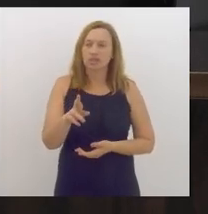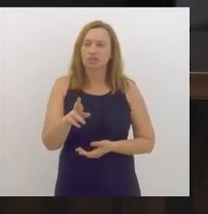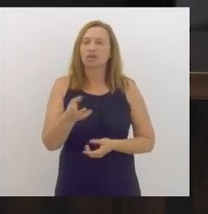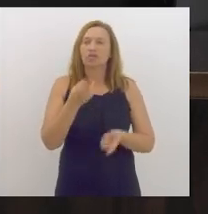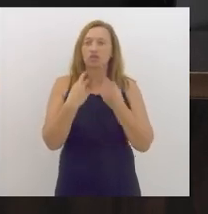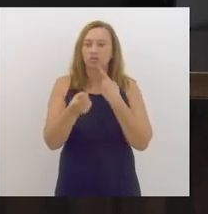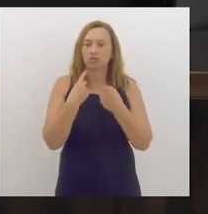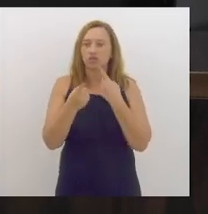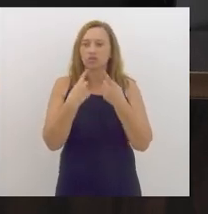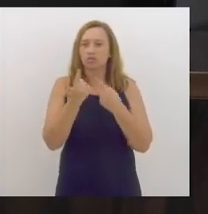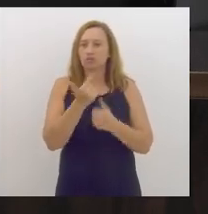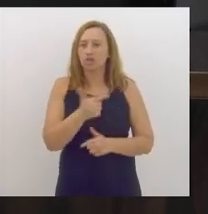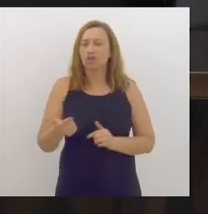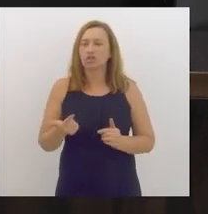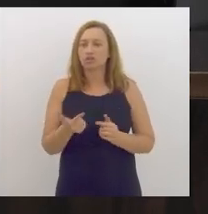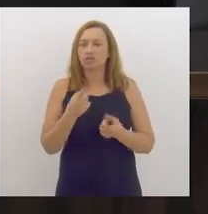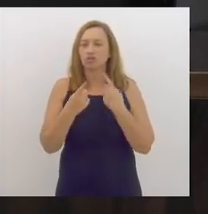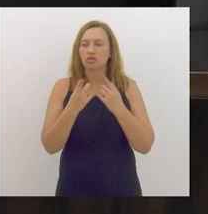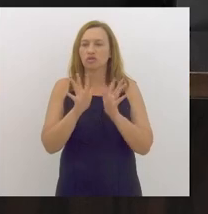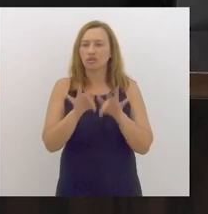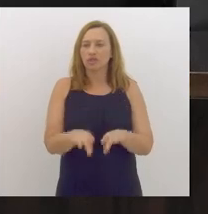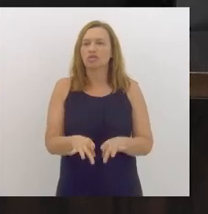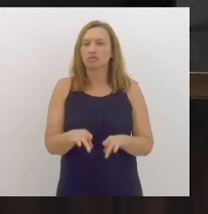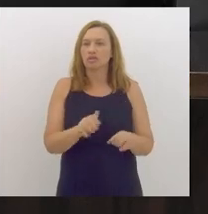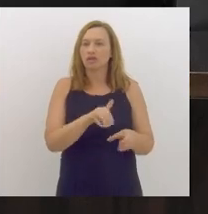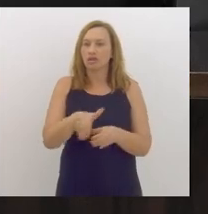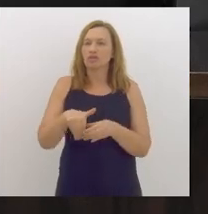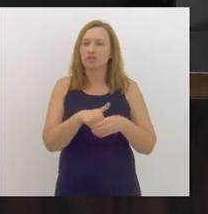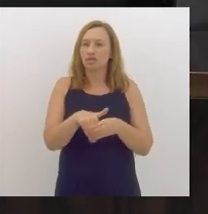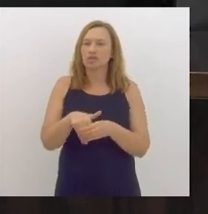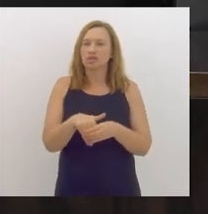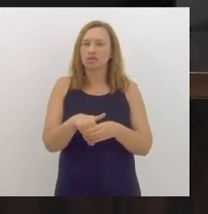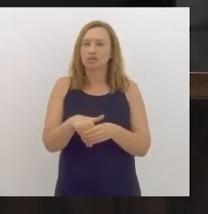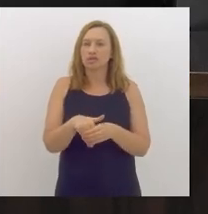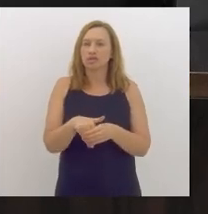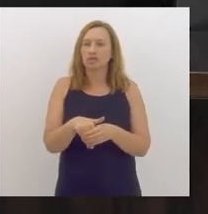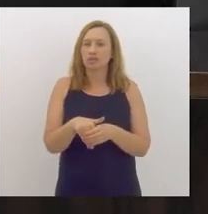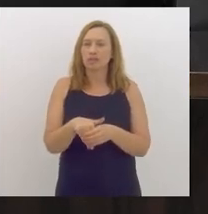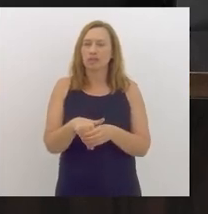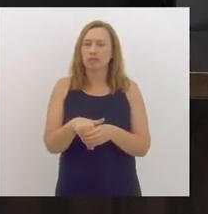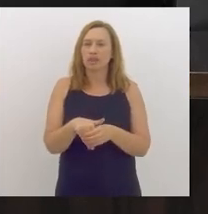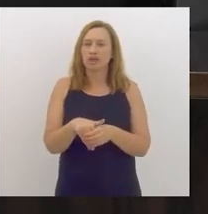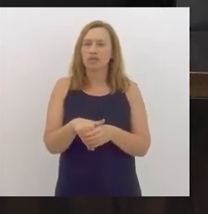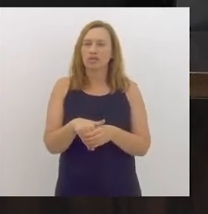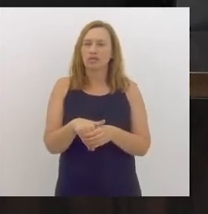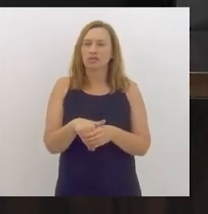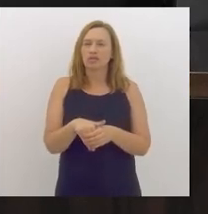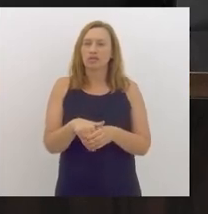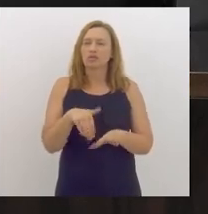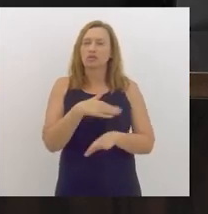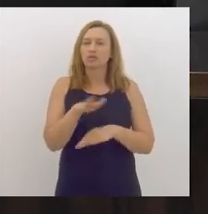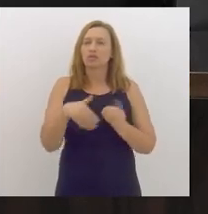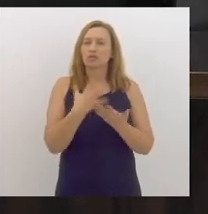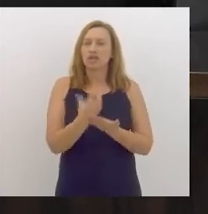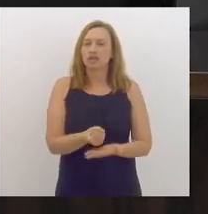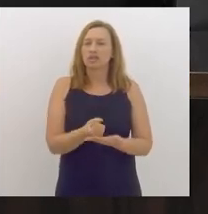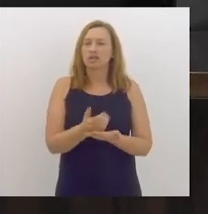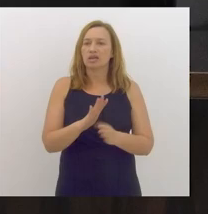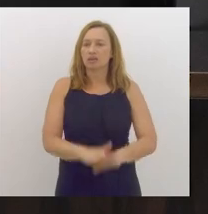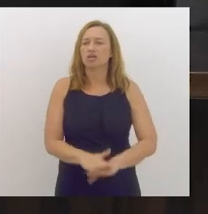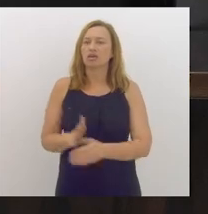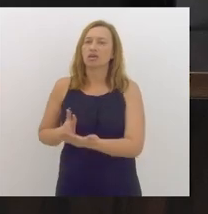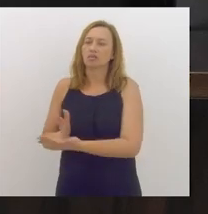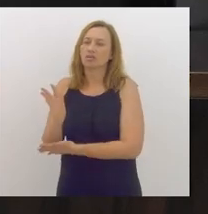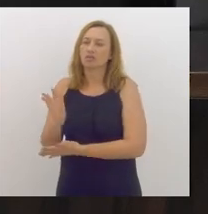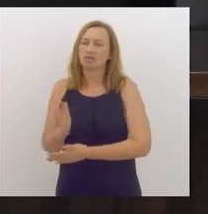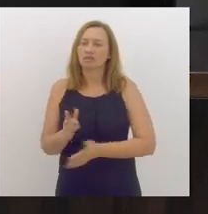Em discussão. Não havendo quem queira discutir, encerrada a discussão. Em votação. Senhores que aprovam, permaneçam como estão,